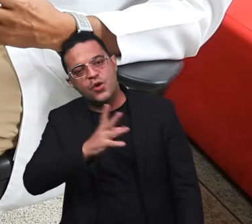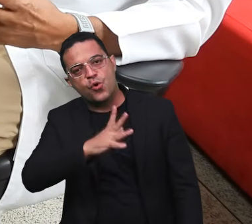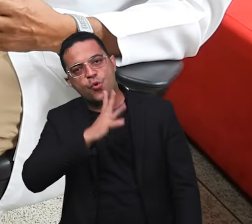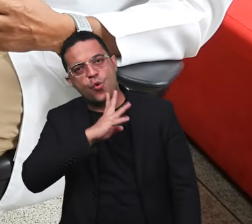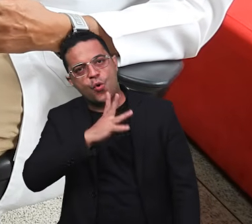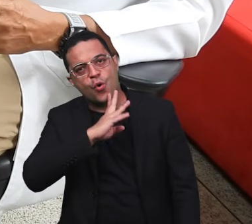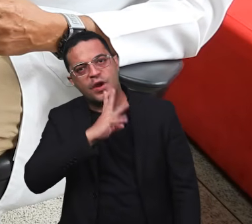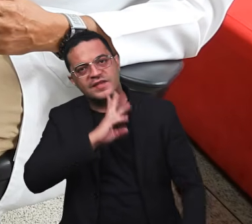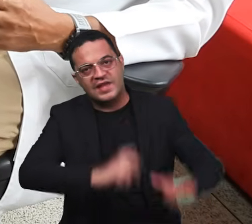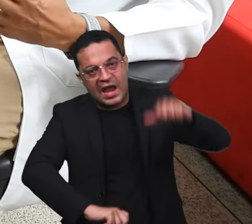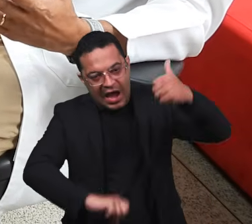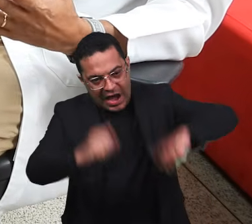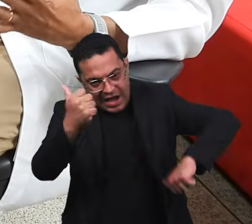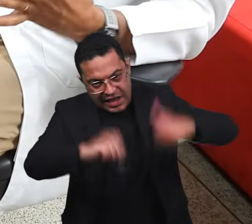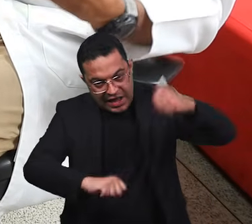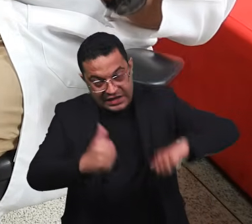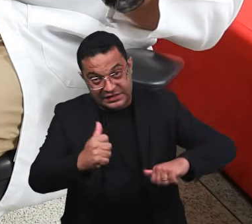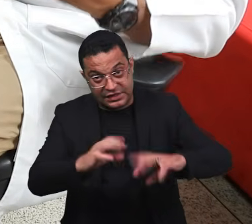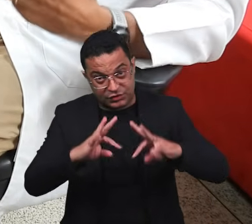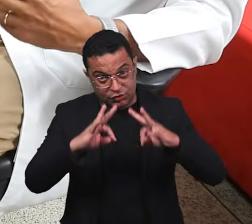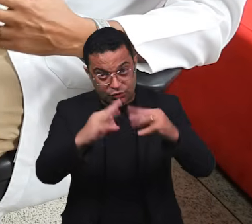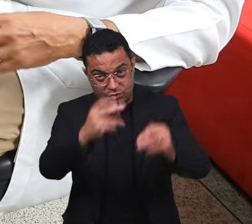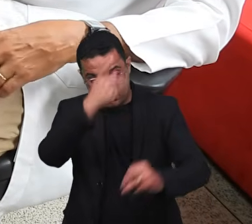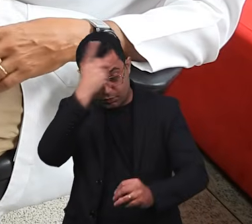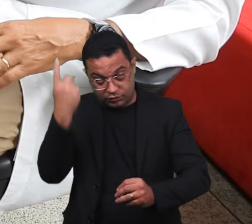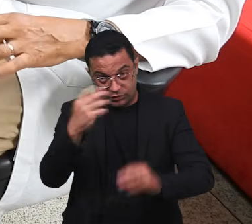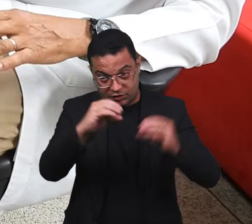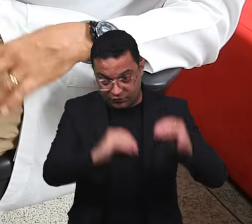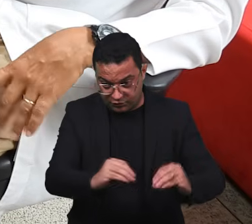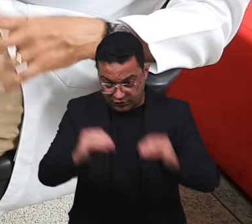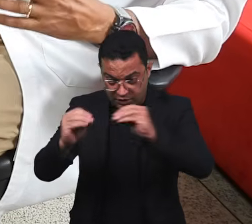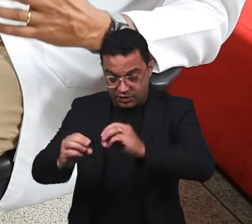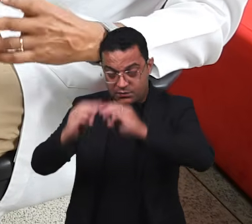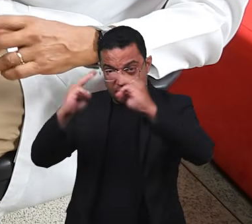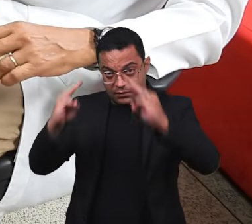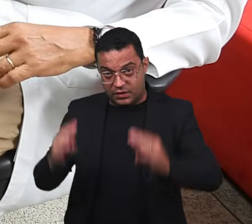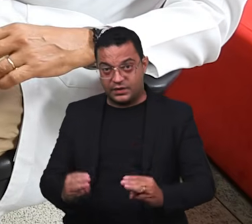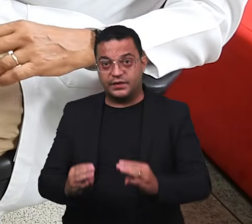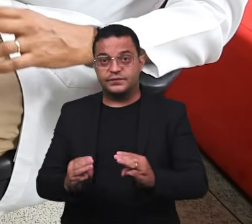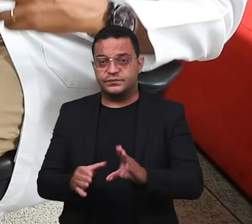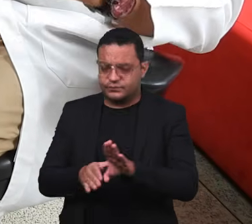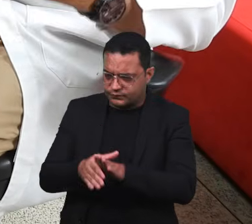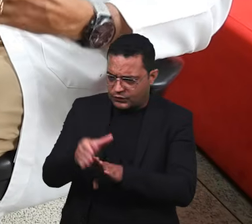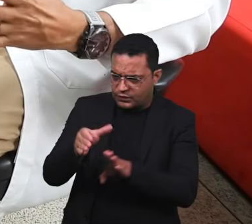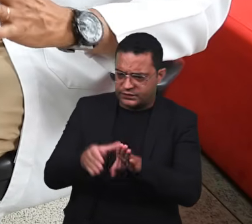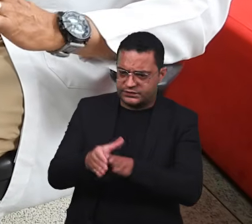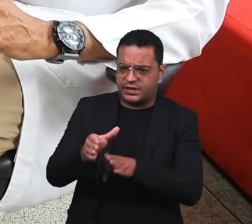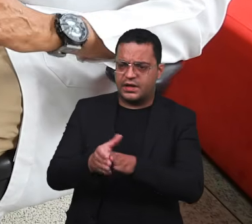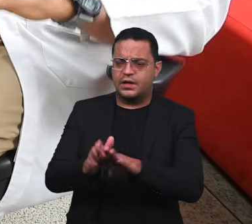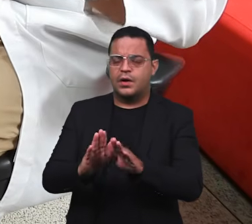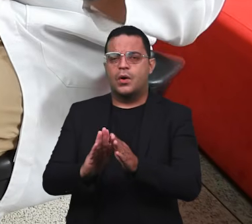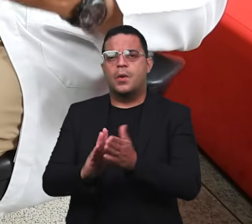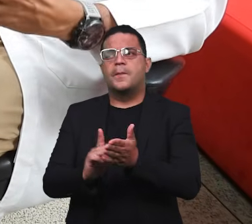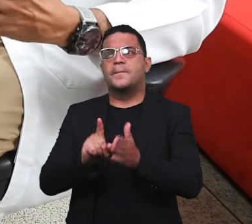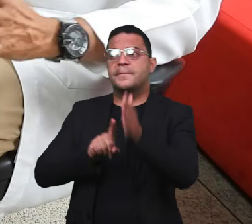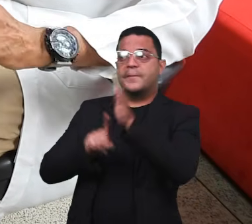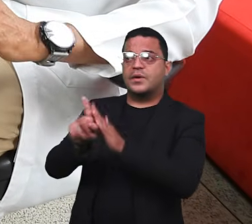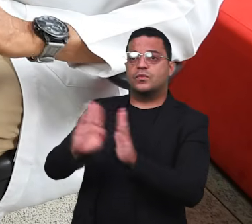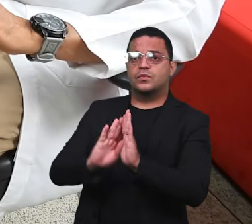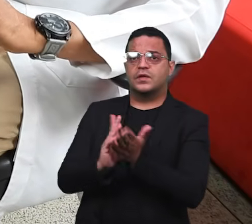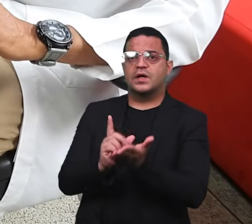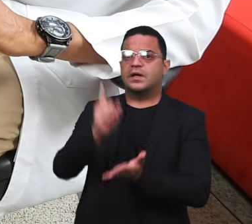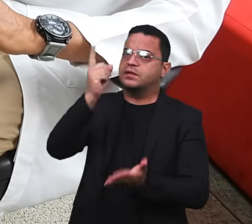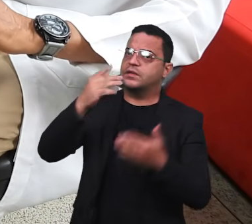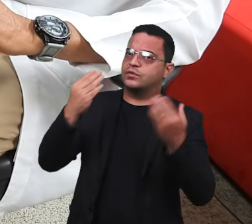igrejas, é importante. E nós queremos que todos venham para o Manaim com ordem, orientados, consultados,